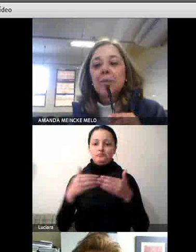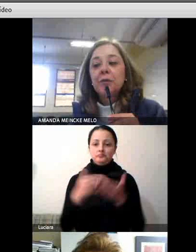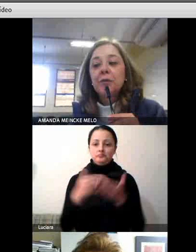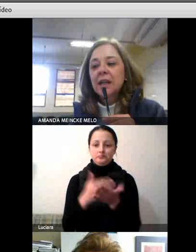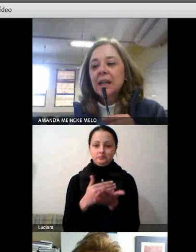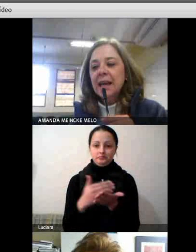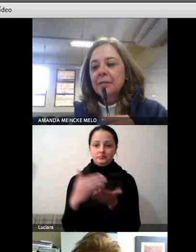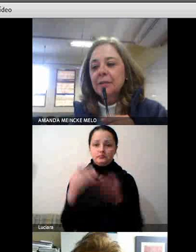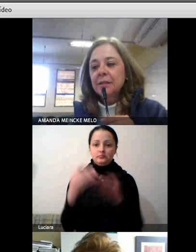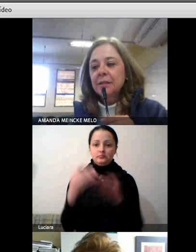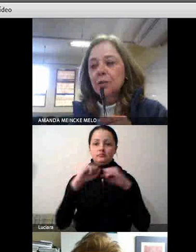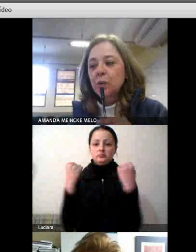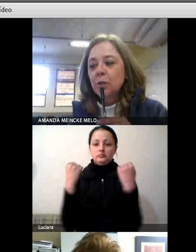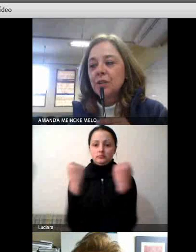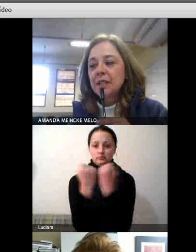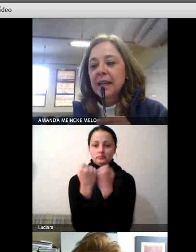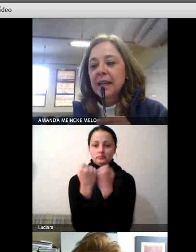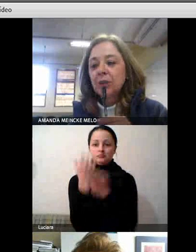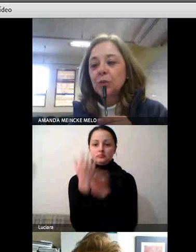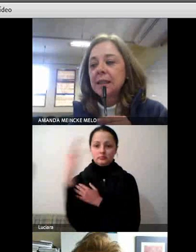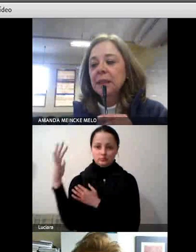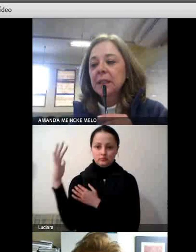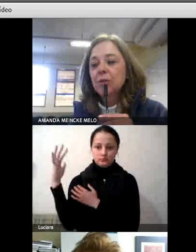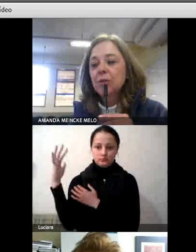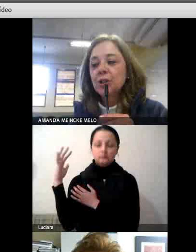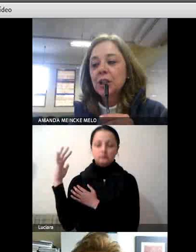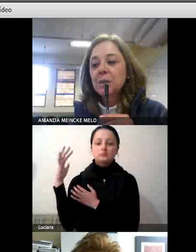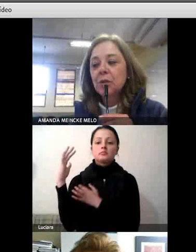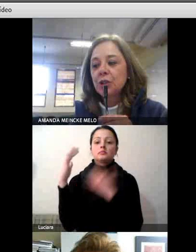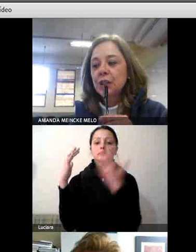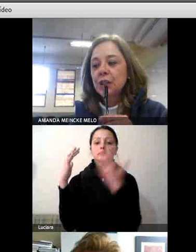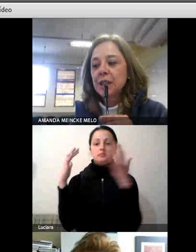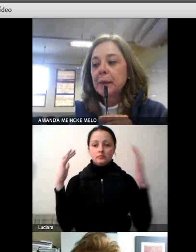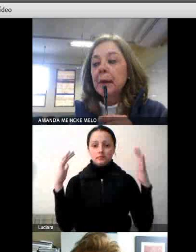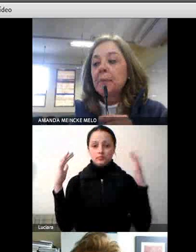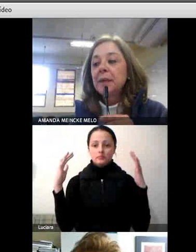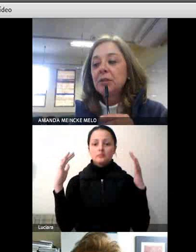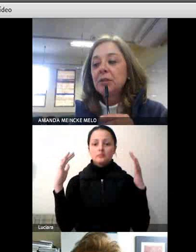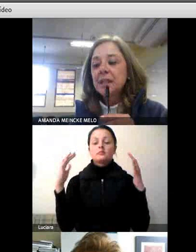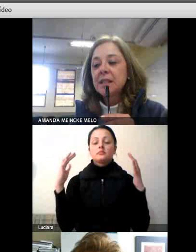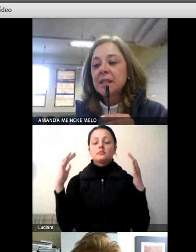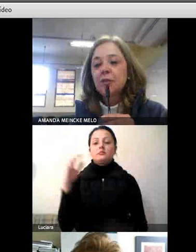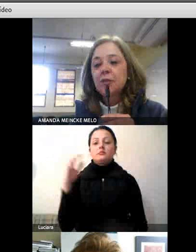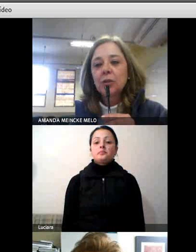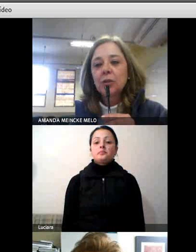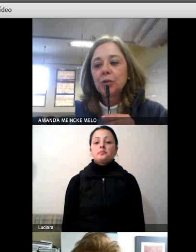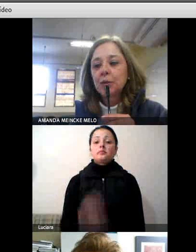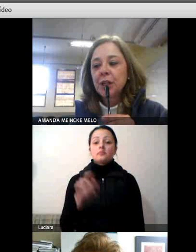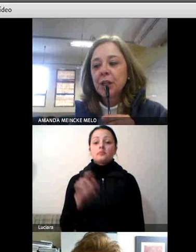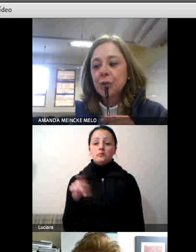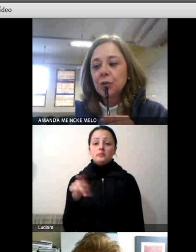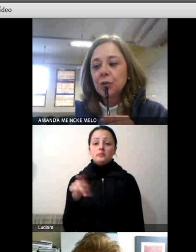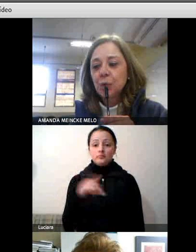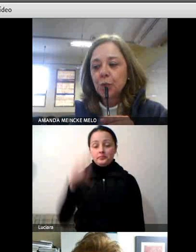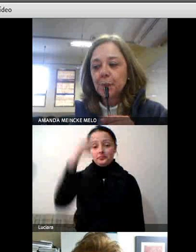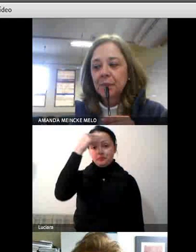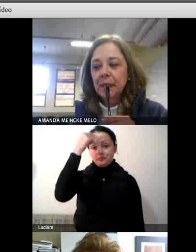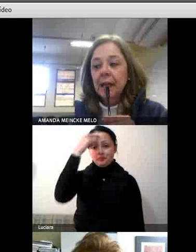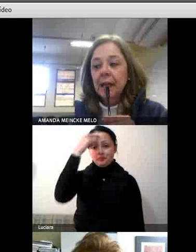A professora Leia da Cruz Fagundes é graduada em Pedagogia e Psicologia pela Universidade Federal do Rio Grande do